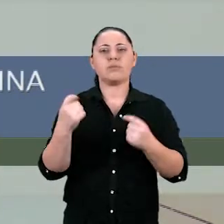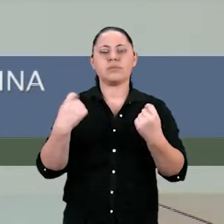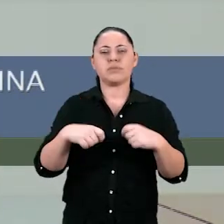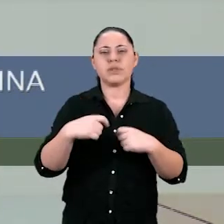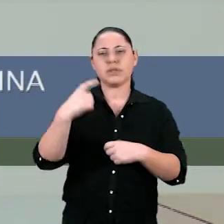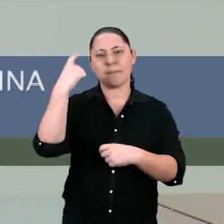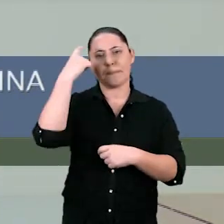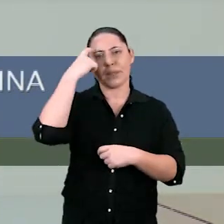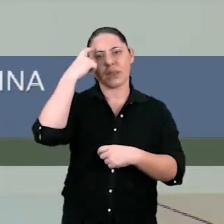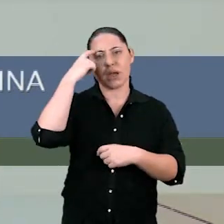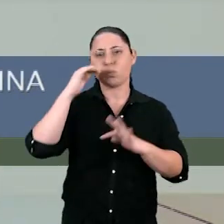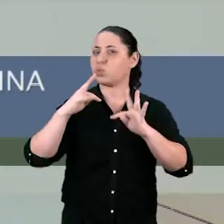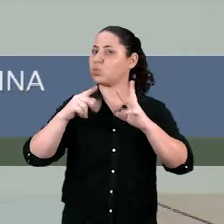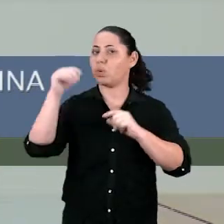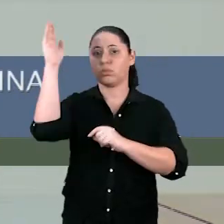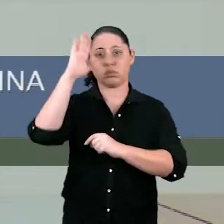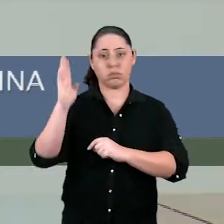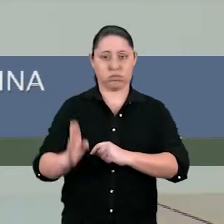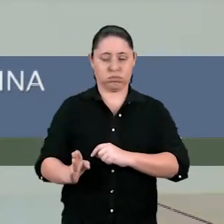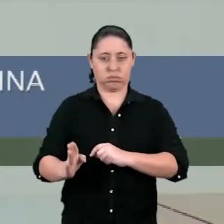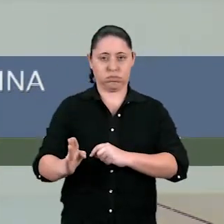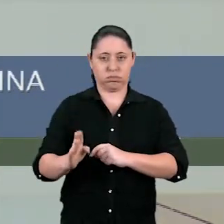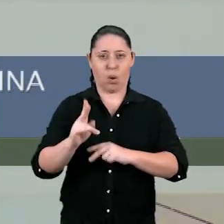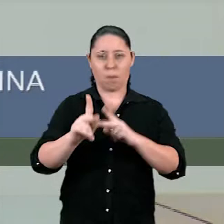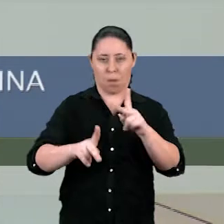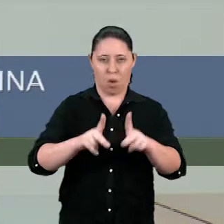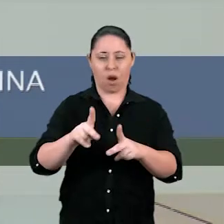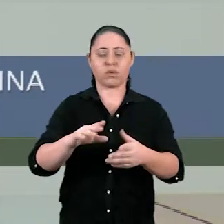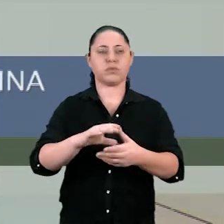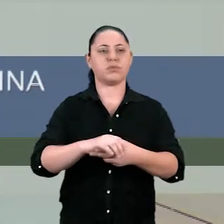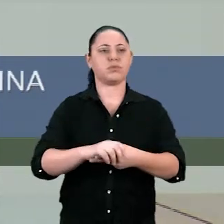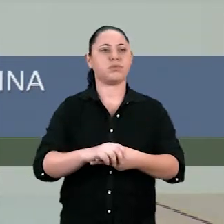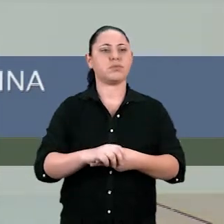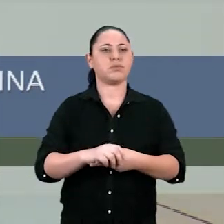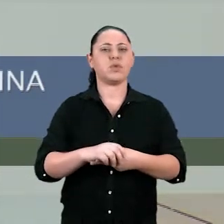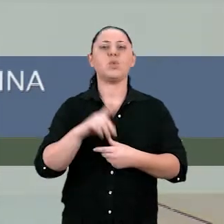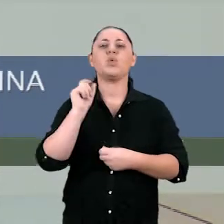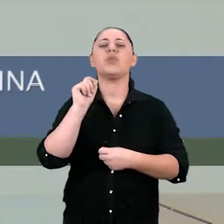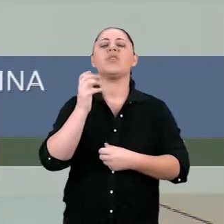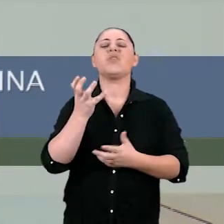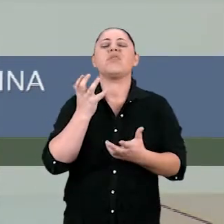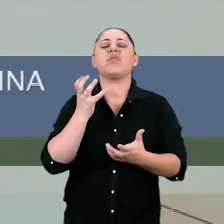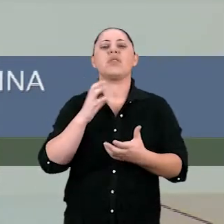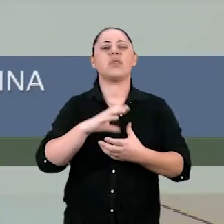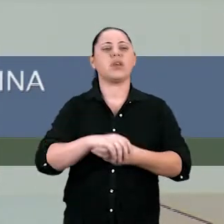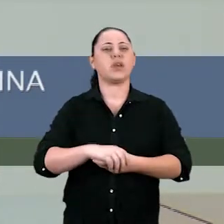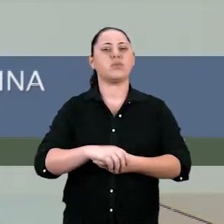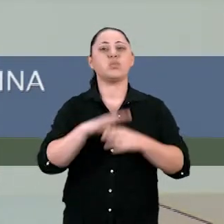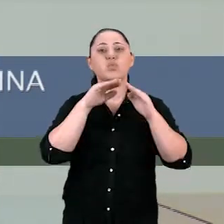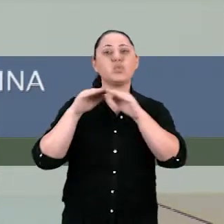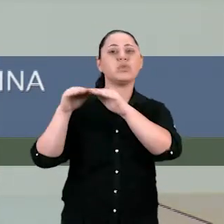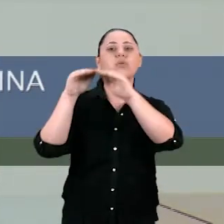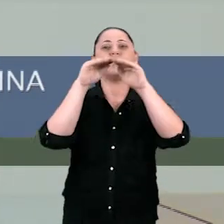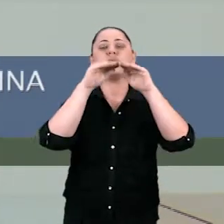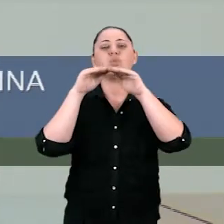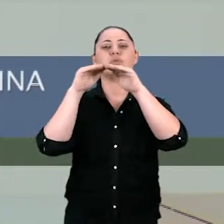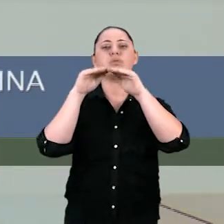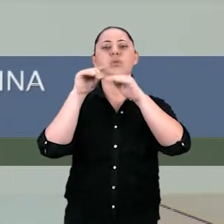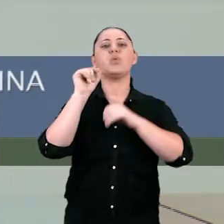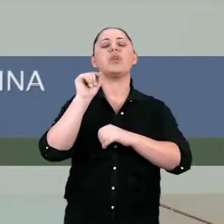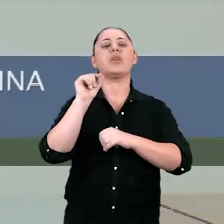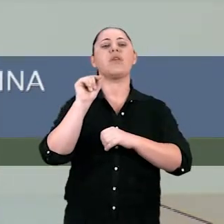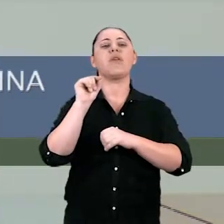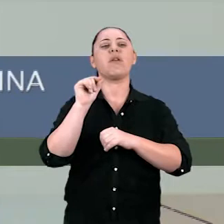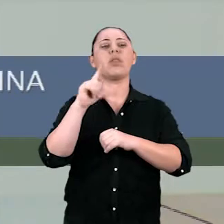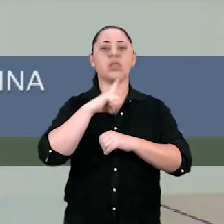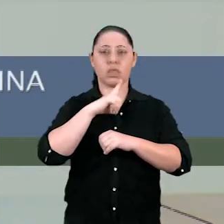deve ser pensado por todos os brasileiros. Onde nós queremos chegar com a nossa democracia? Então,